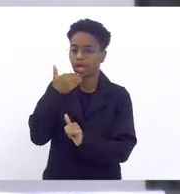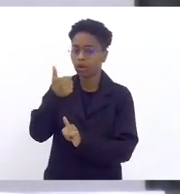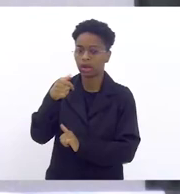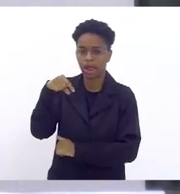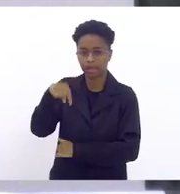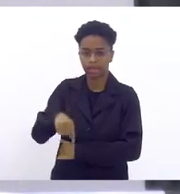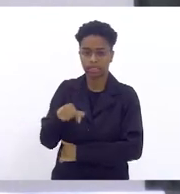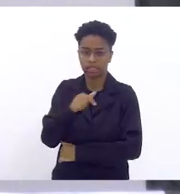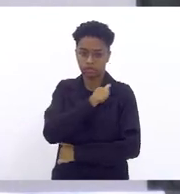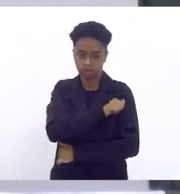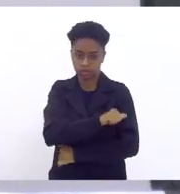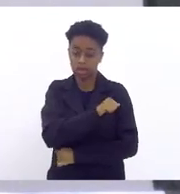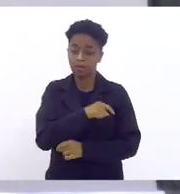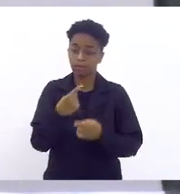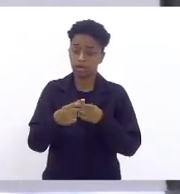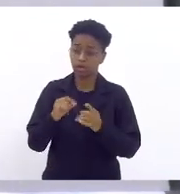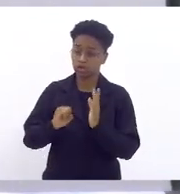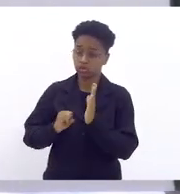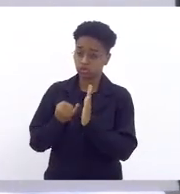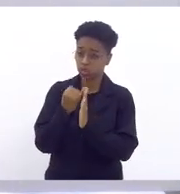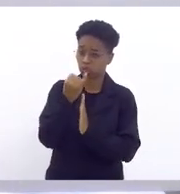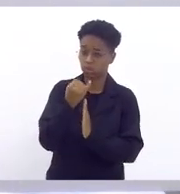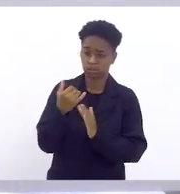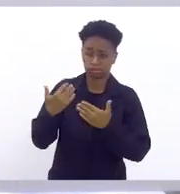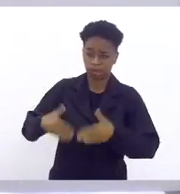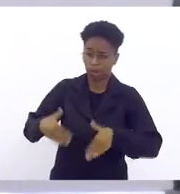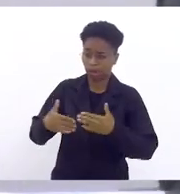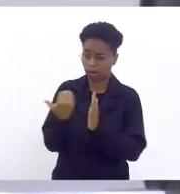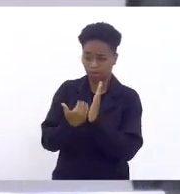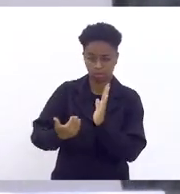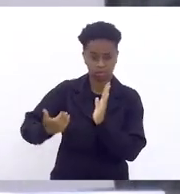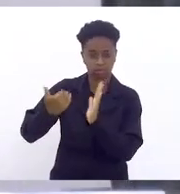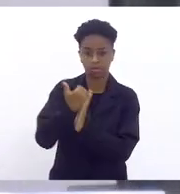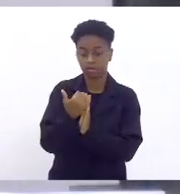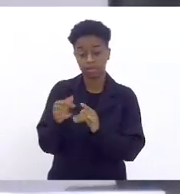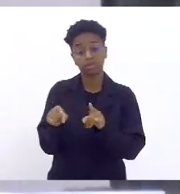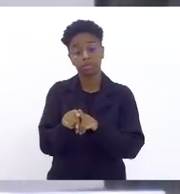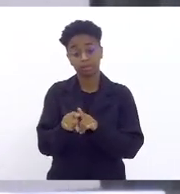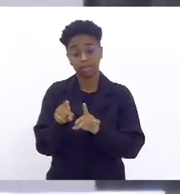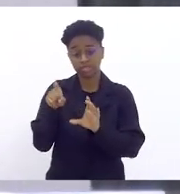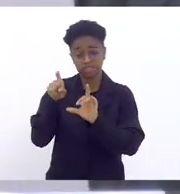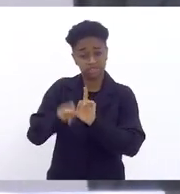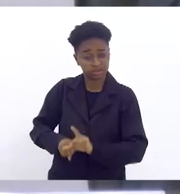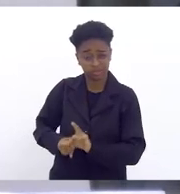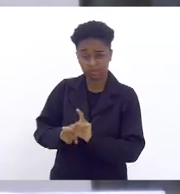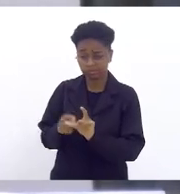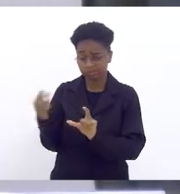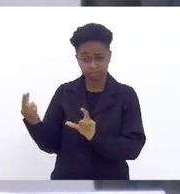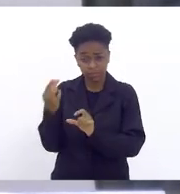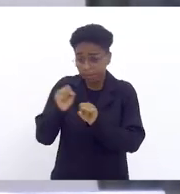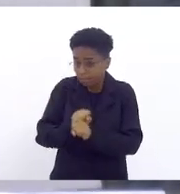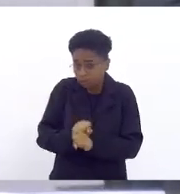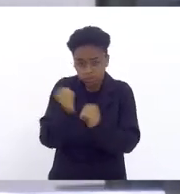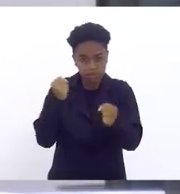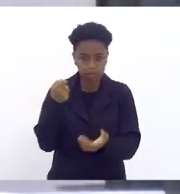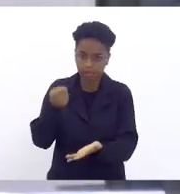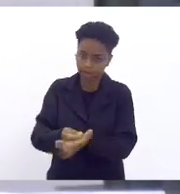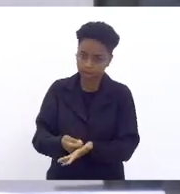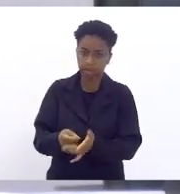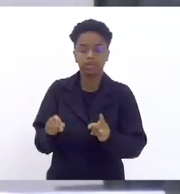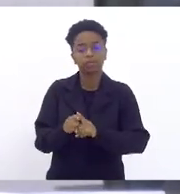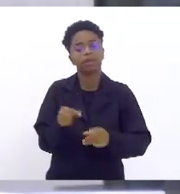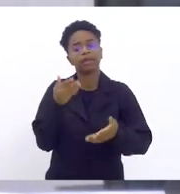porque os juros eles são extorcivos né se torna uma dívida impagável o que de fato